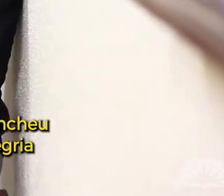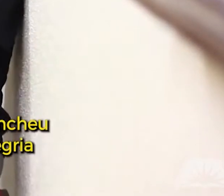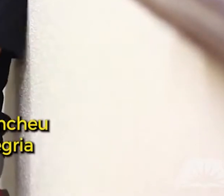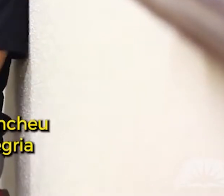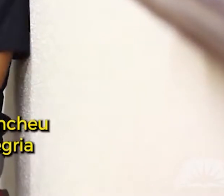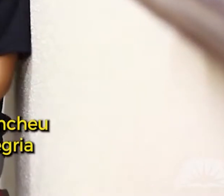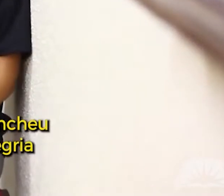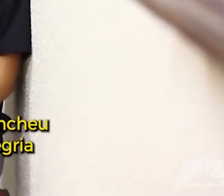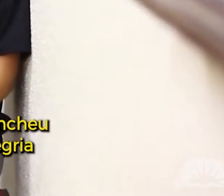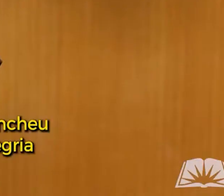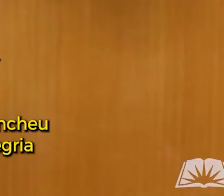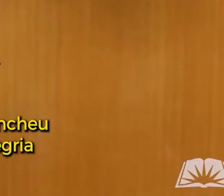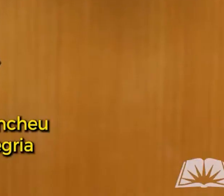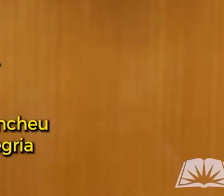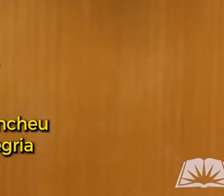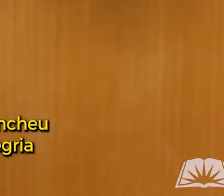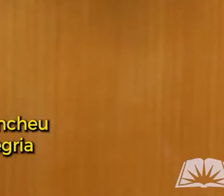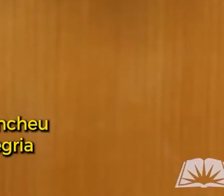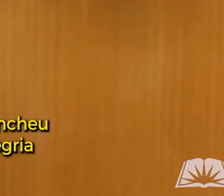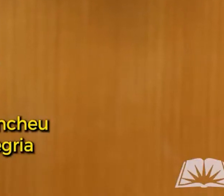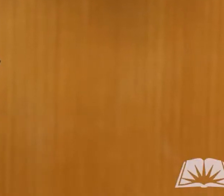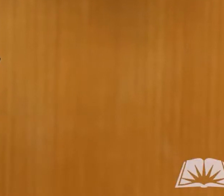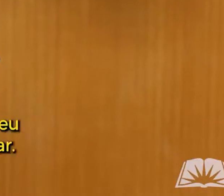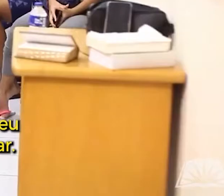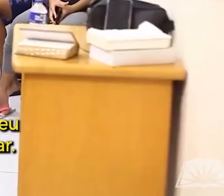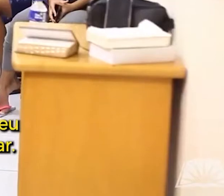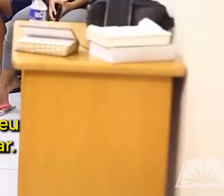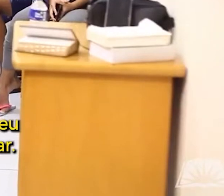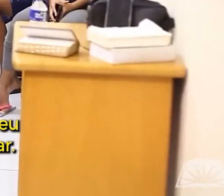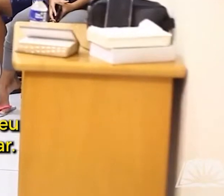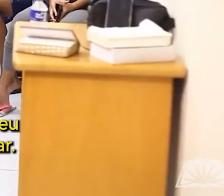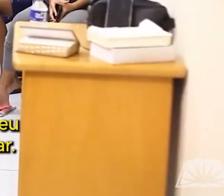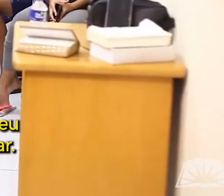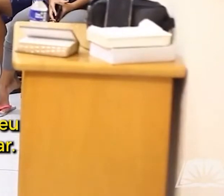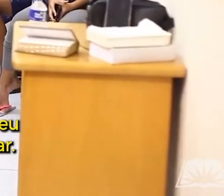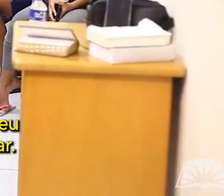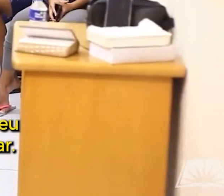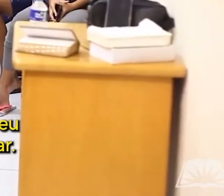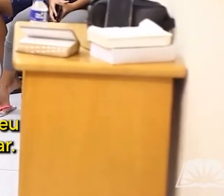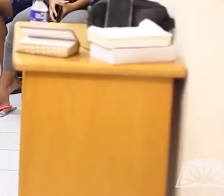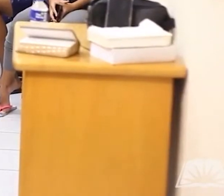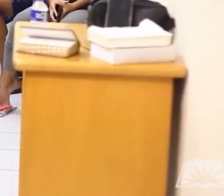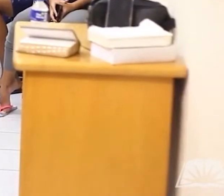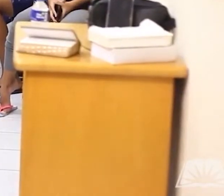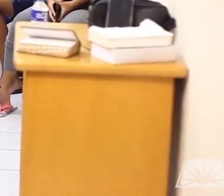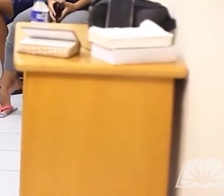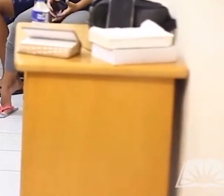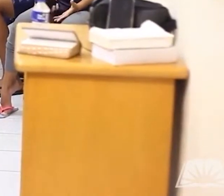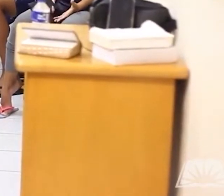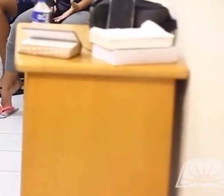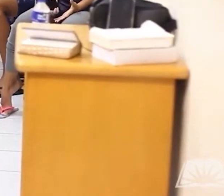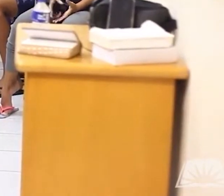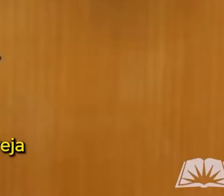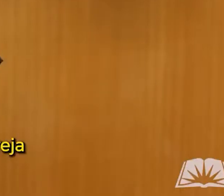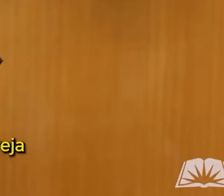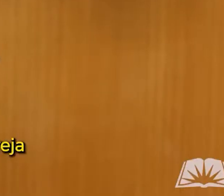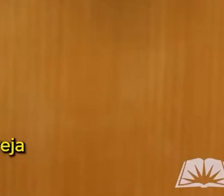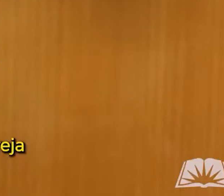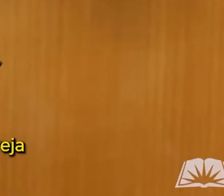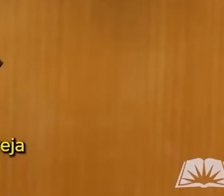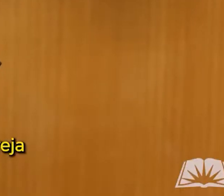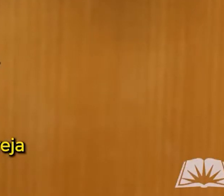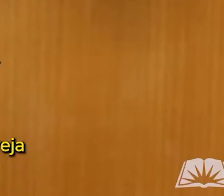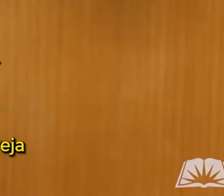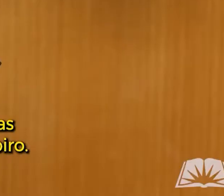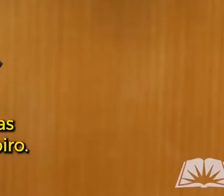é o seminário, aquilo encheu meu coração de alegria de uma forma que eu não consigo explicar. Hoje a minha amiga Gabi, ela é